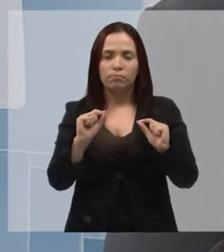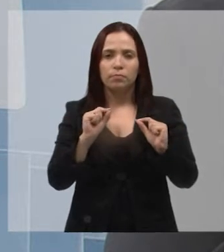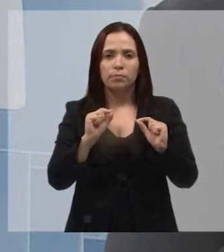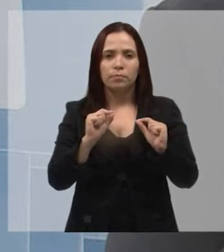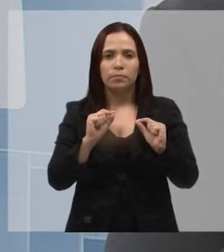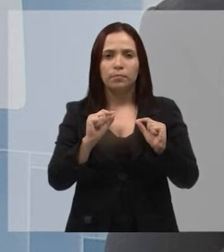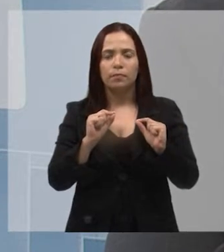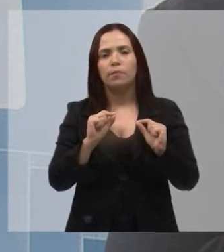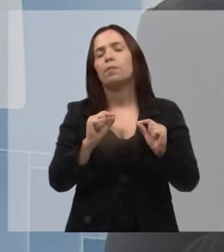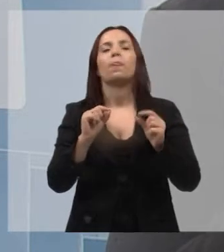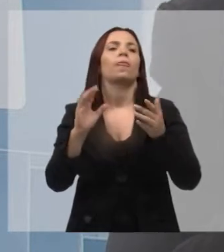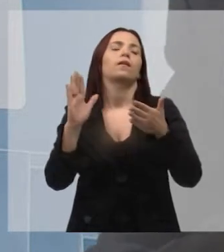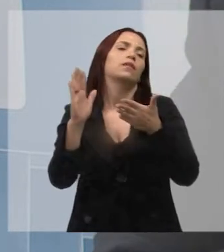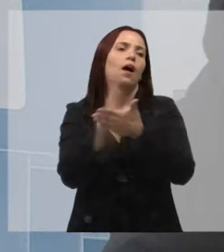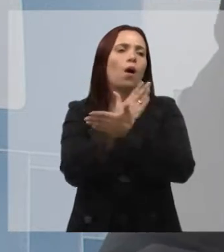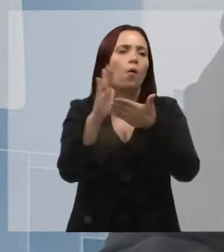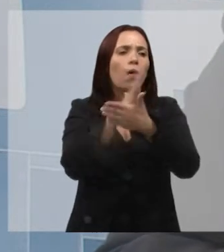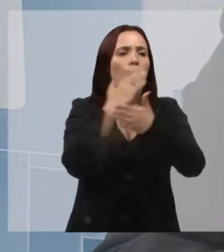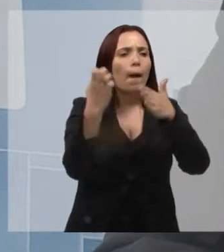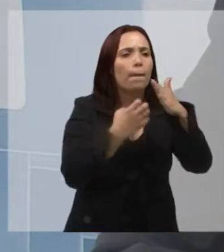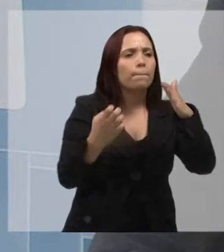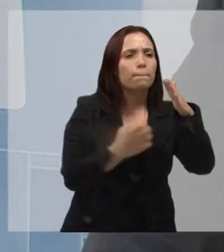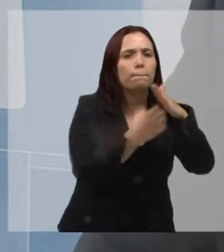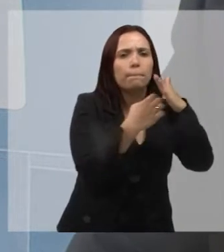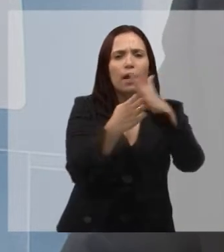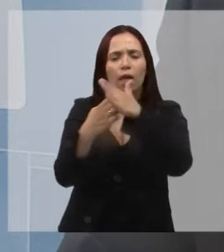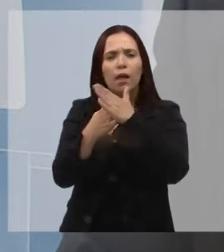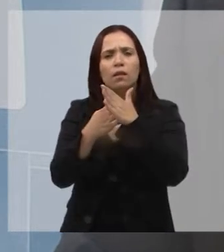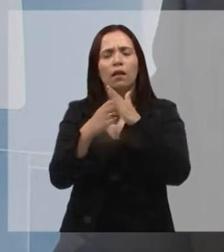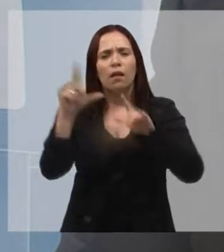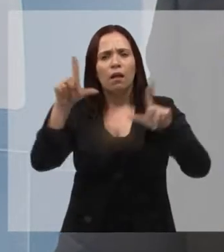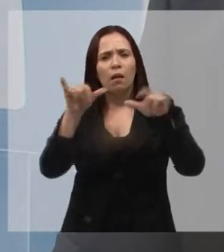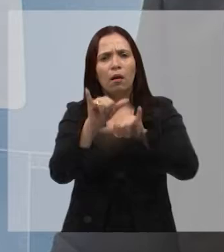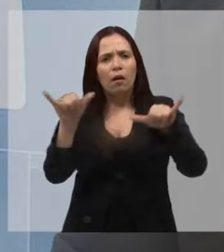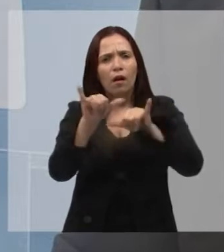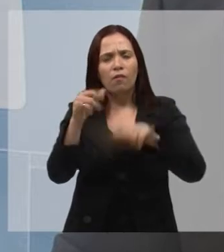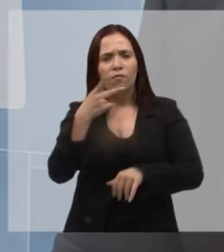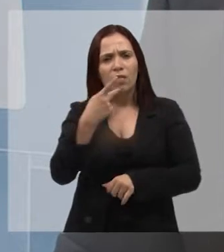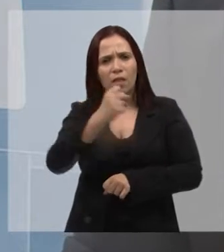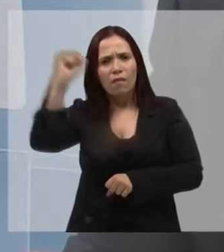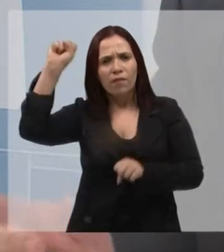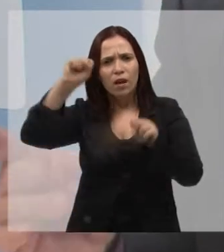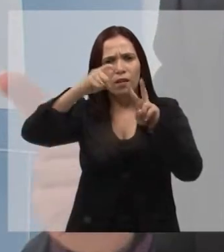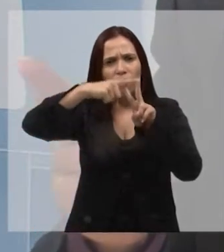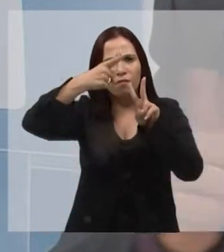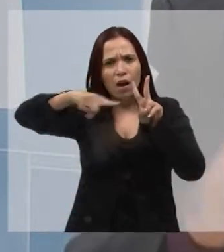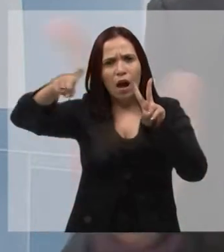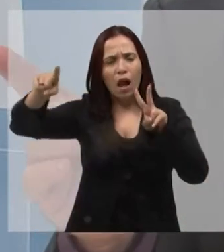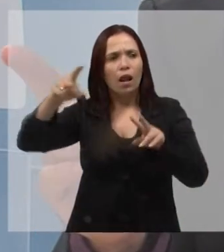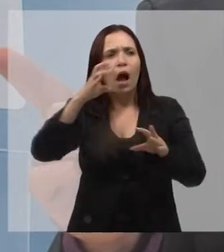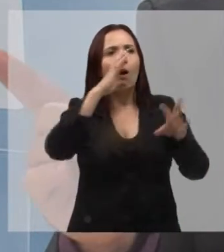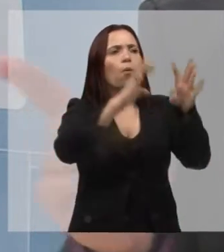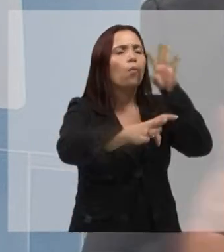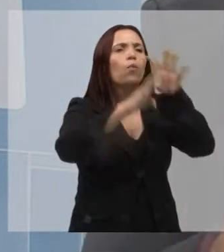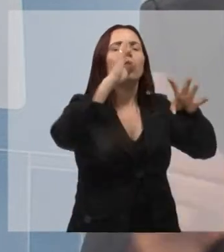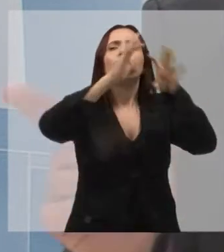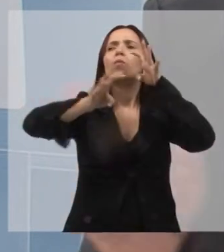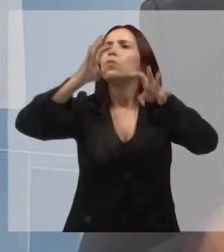algumas não, muitas empresas de comunicação querendo defender a Vale, apontando para tudo que é